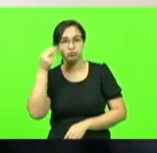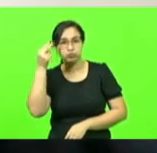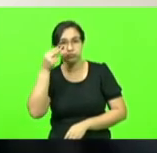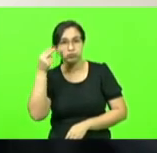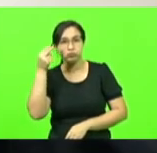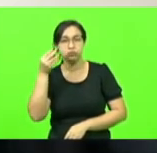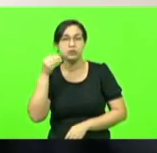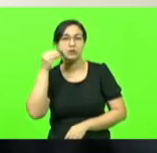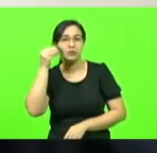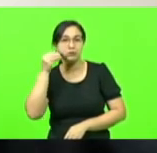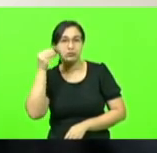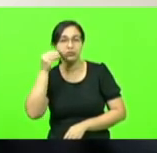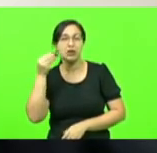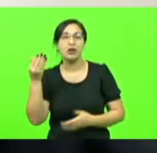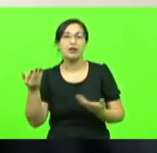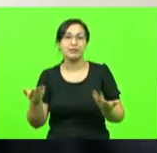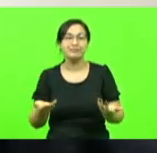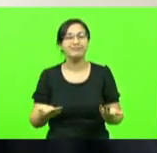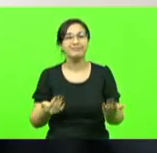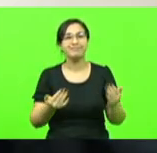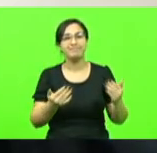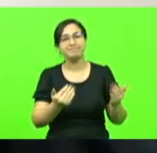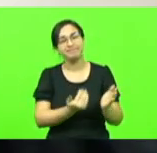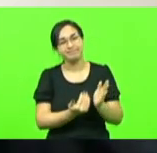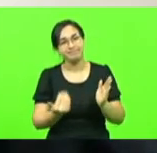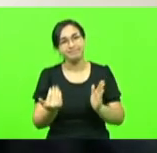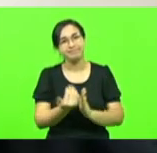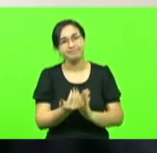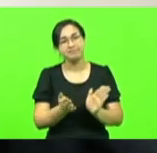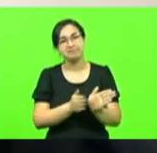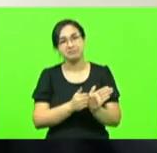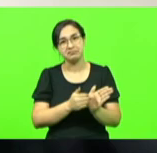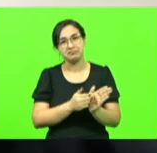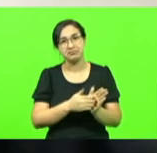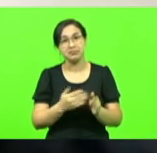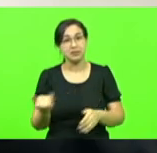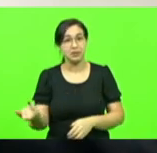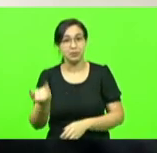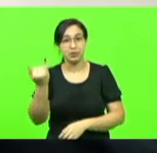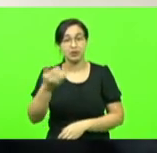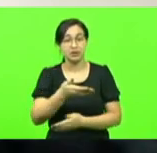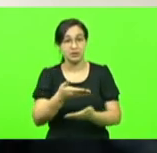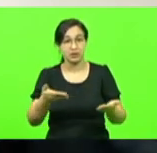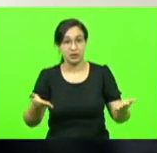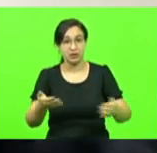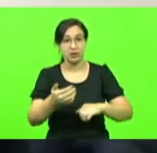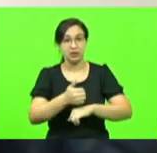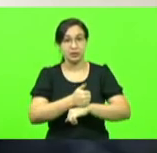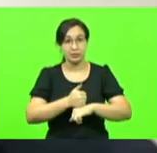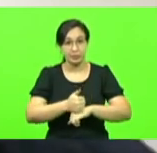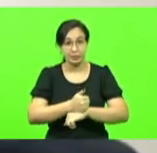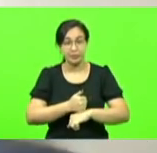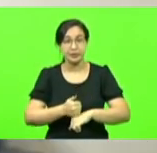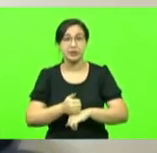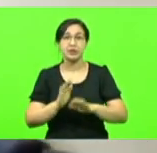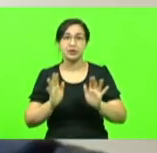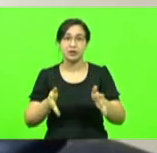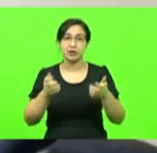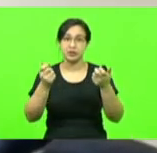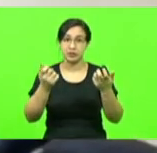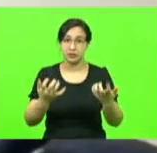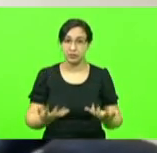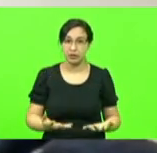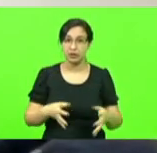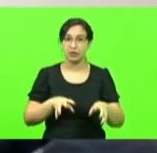que exaltar a necessidade e a importância desses profissionais. E realmente, como foi falado, a questão de